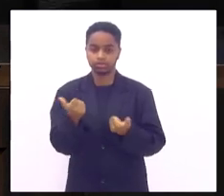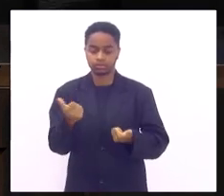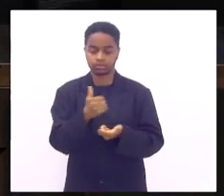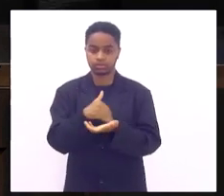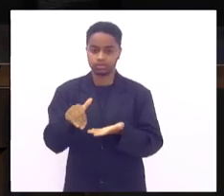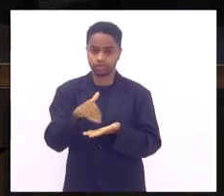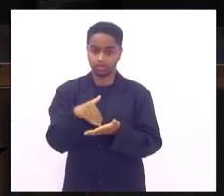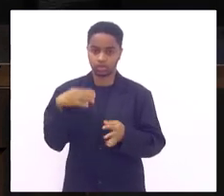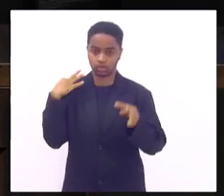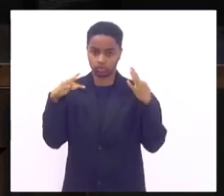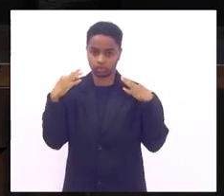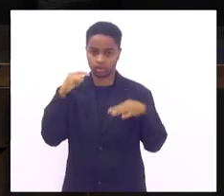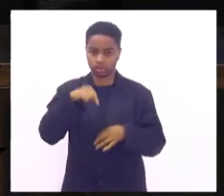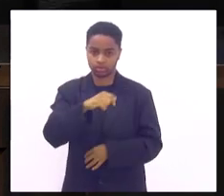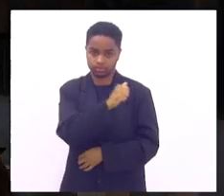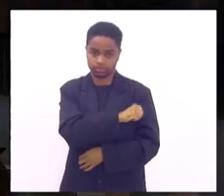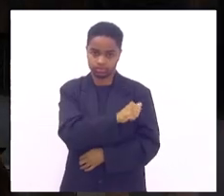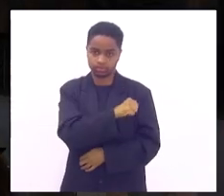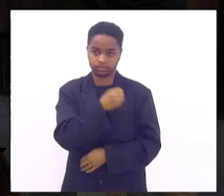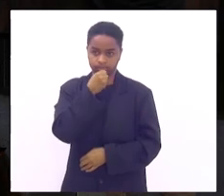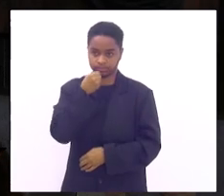estado. Com a palavra, professor Charbel.